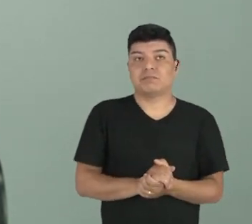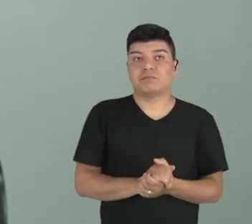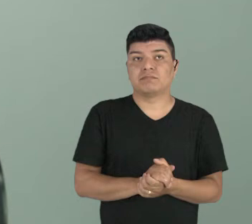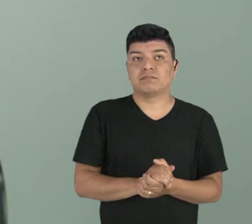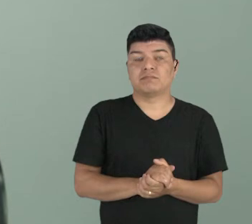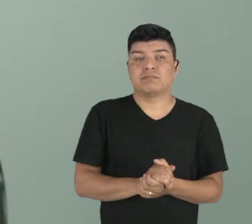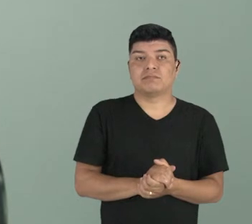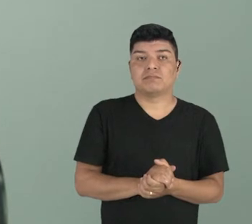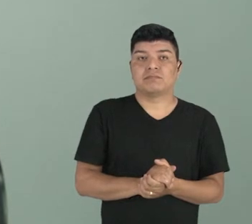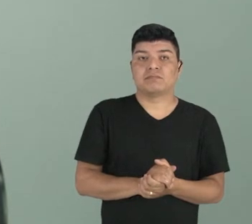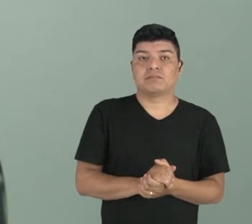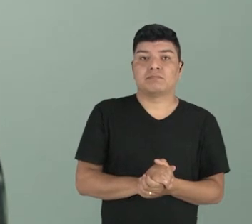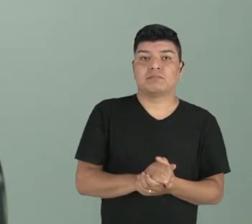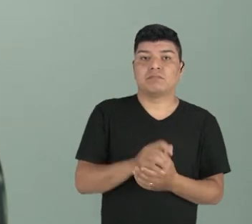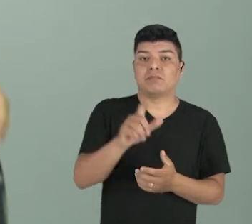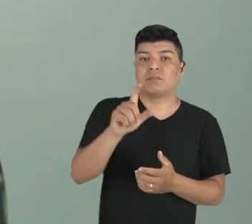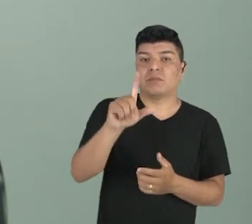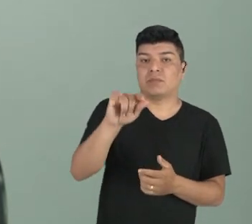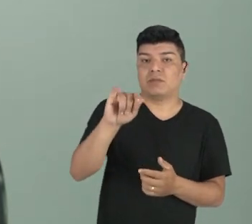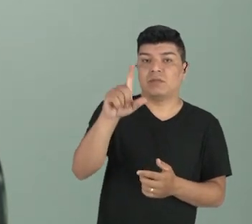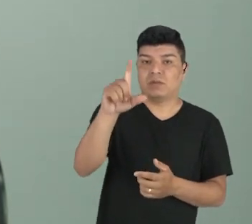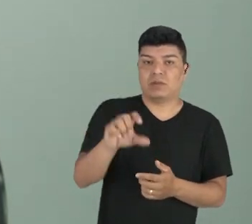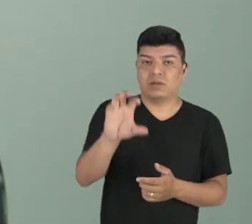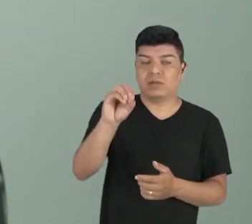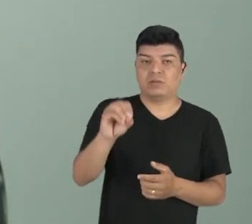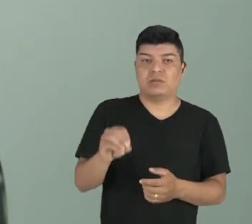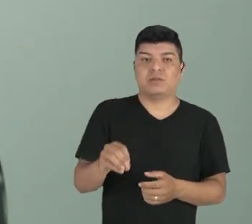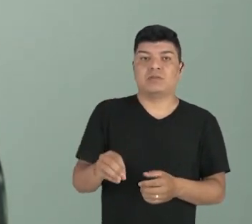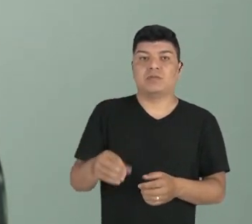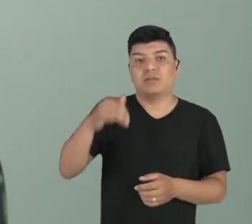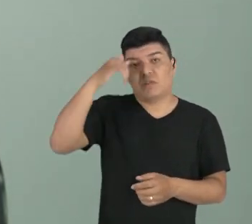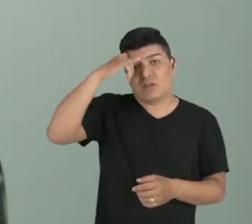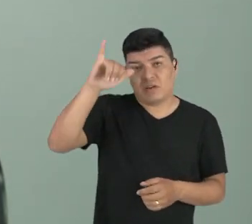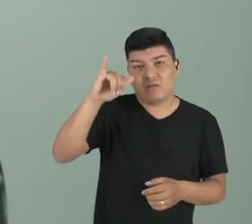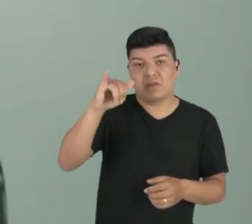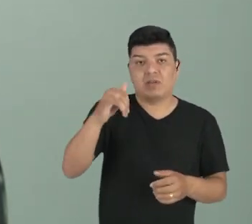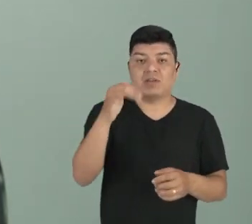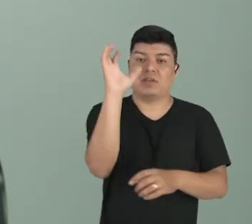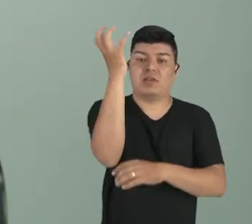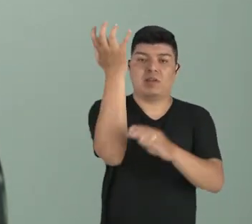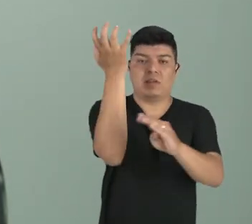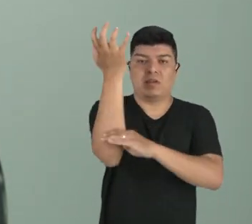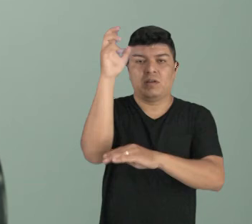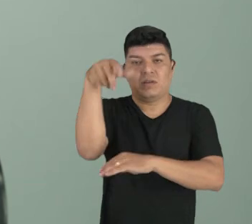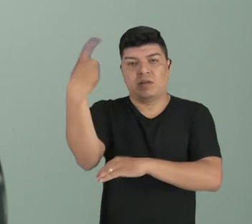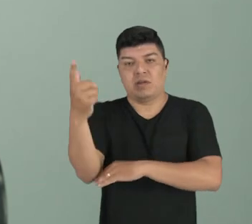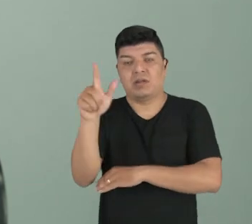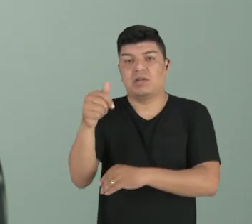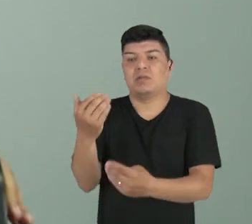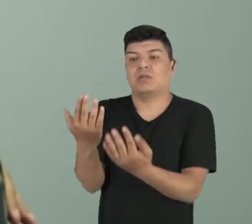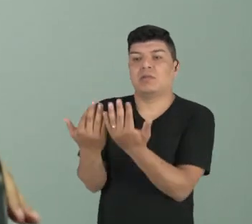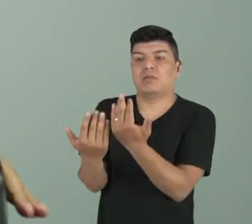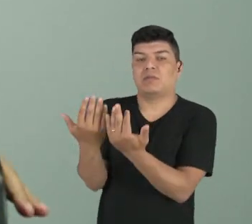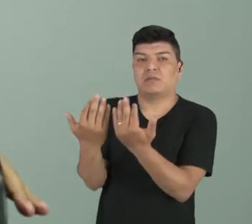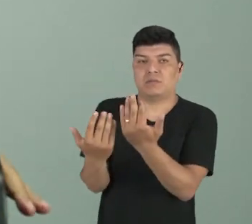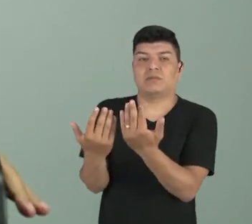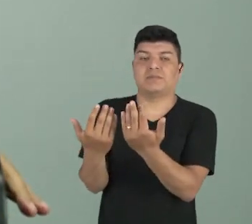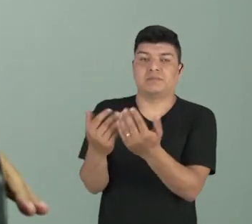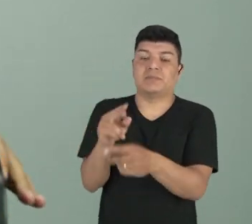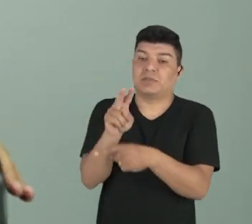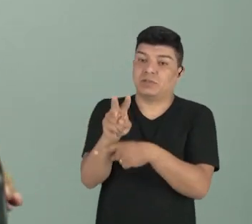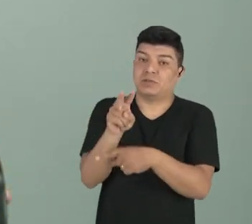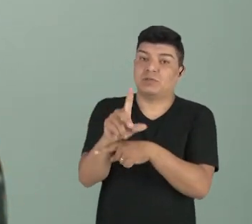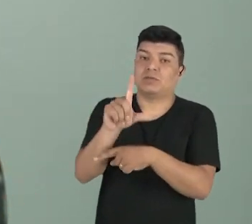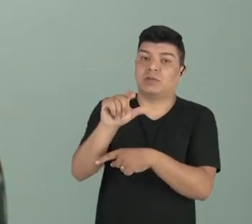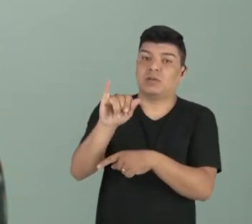questão da poluição do lixo, evitar desmatamentos e queimadas e tantas outras soluções, como, por exemplo, a